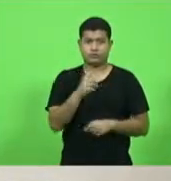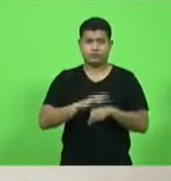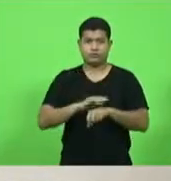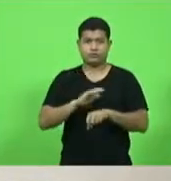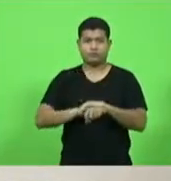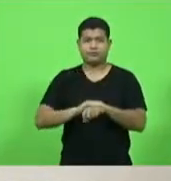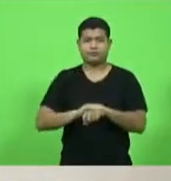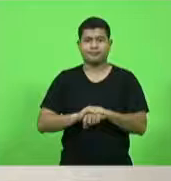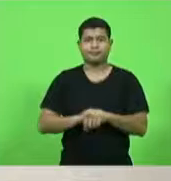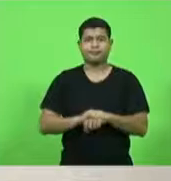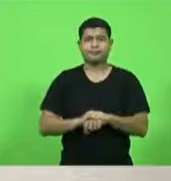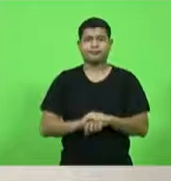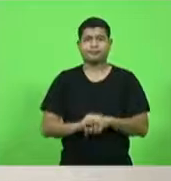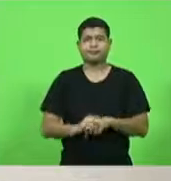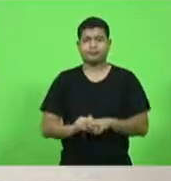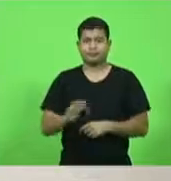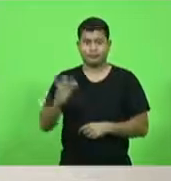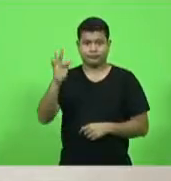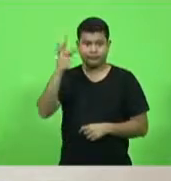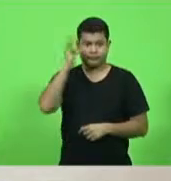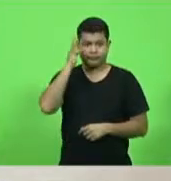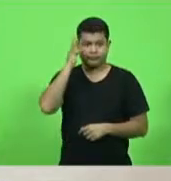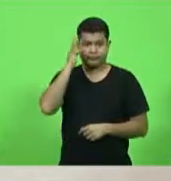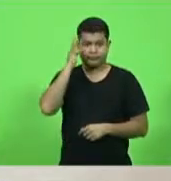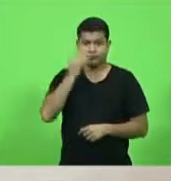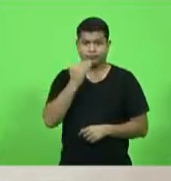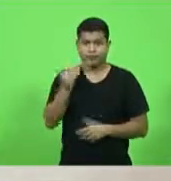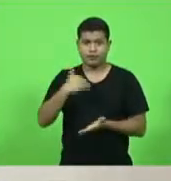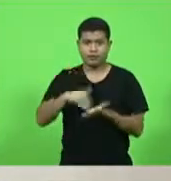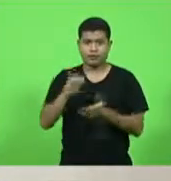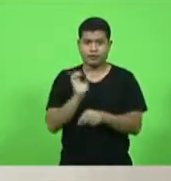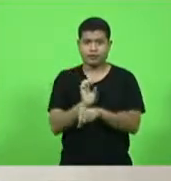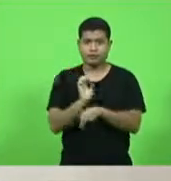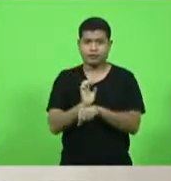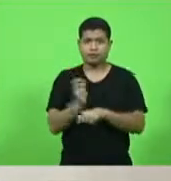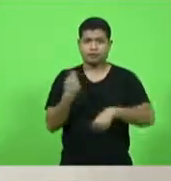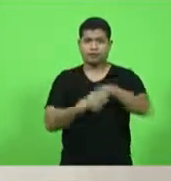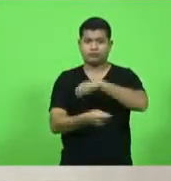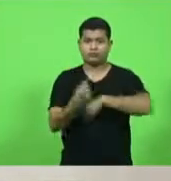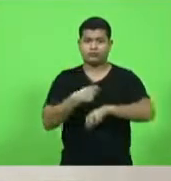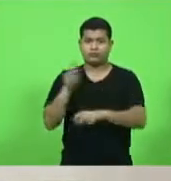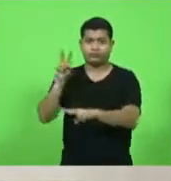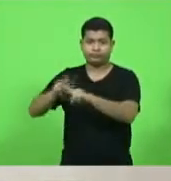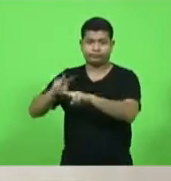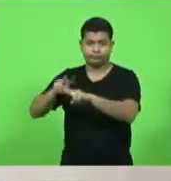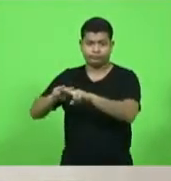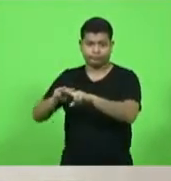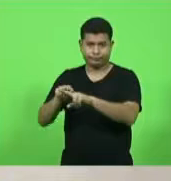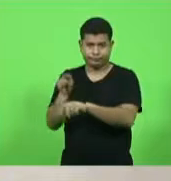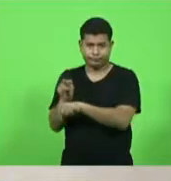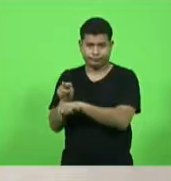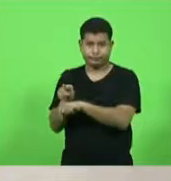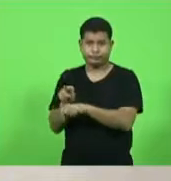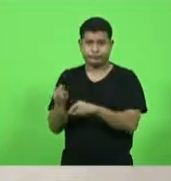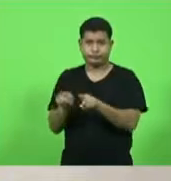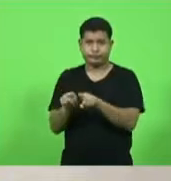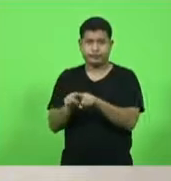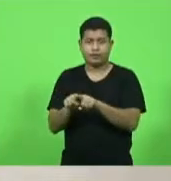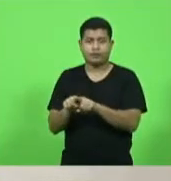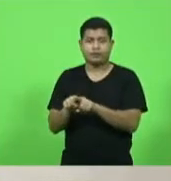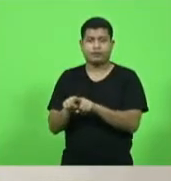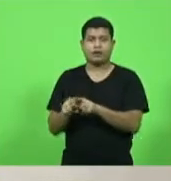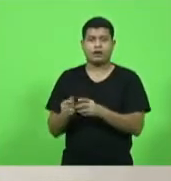deputado Fernando Krilling. Solicita ao secretário de Estado da Administração Prisional e